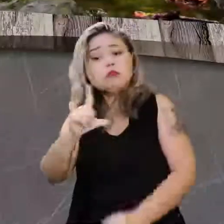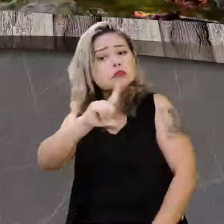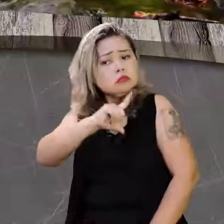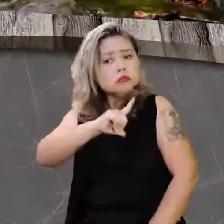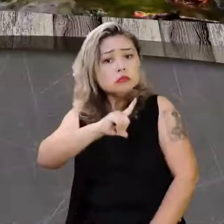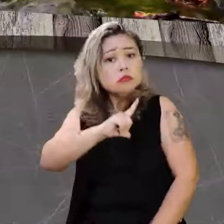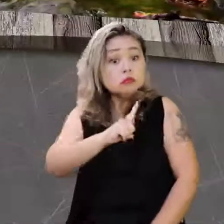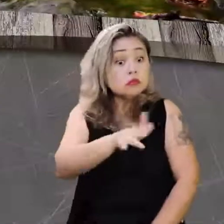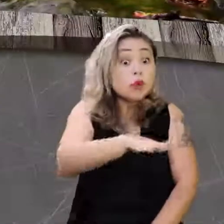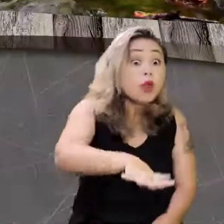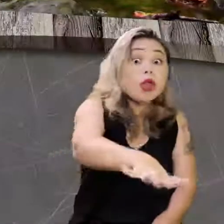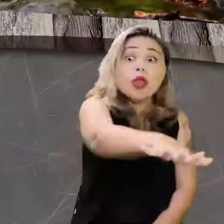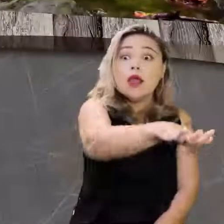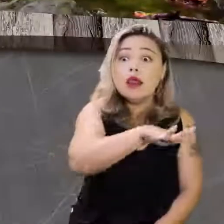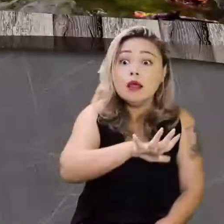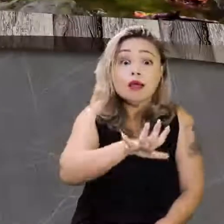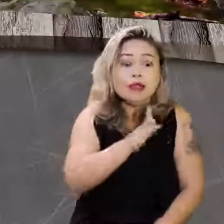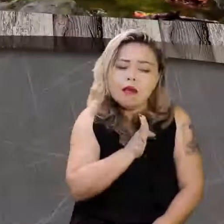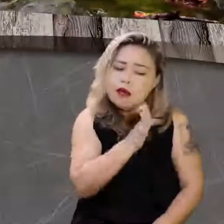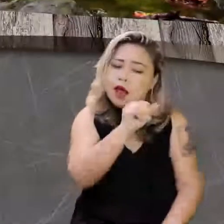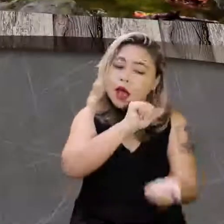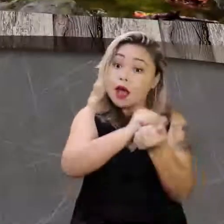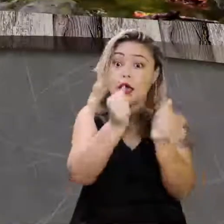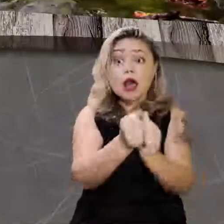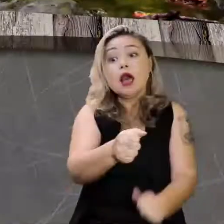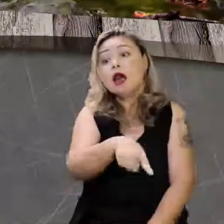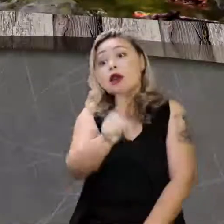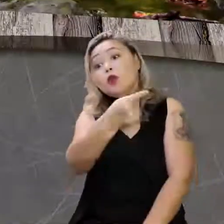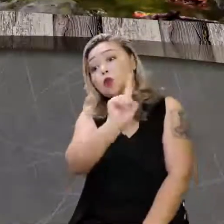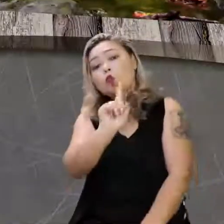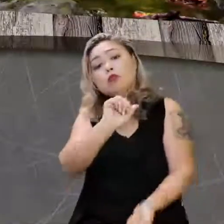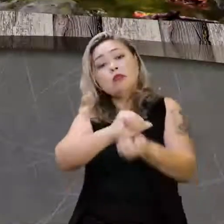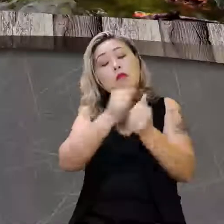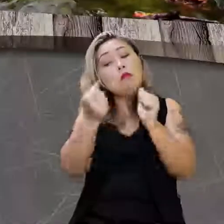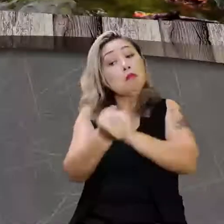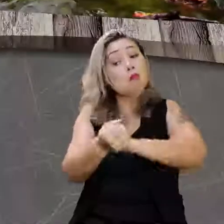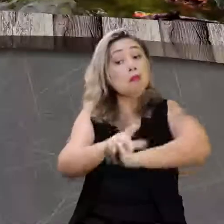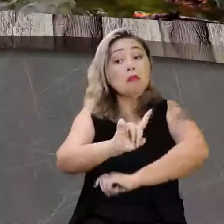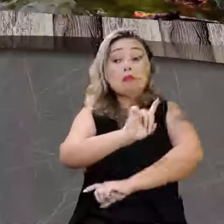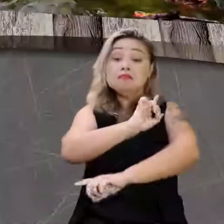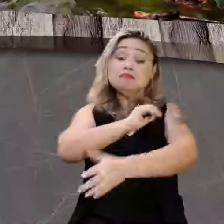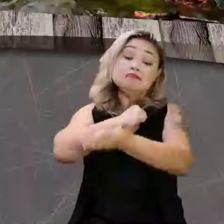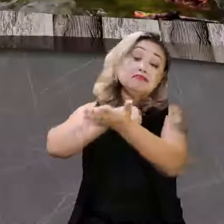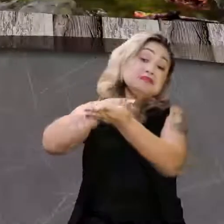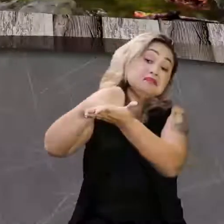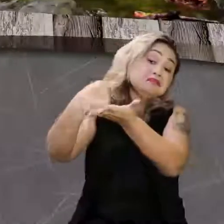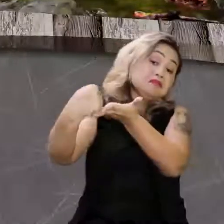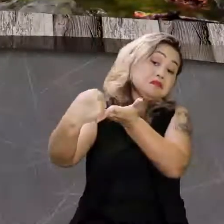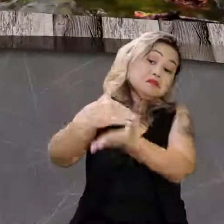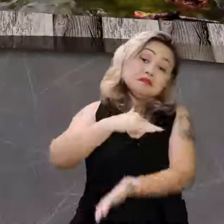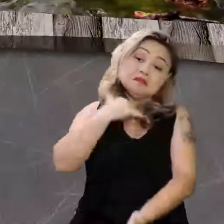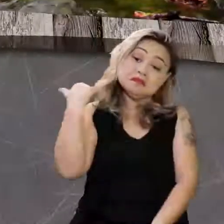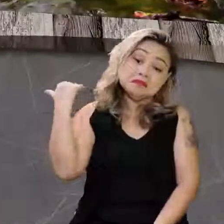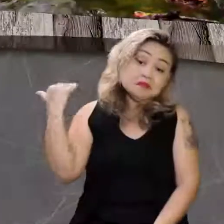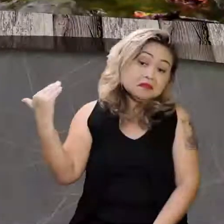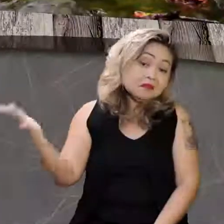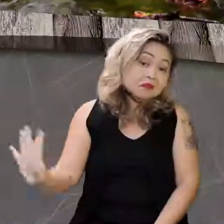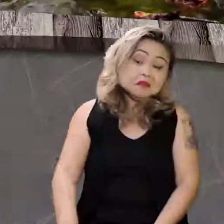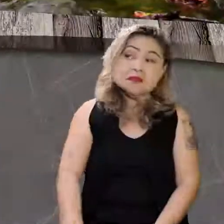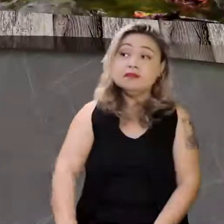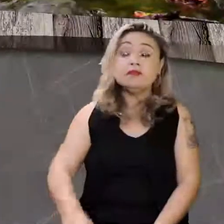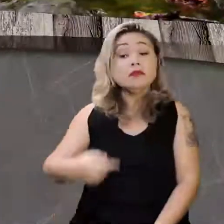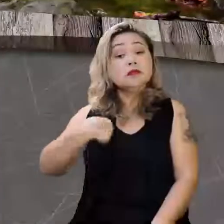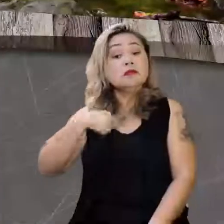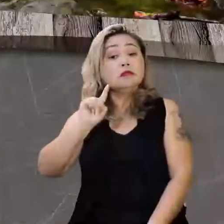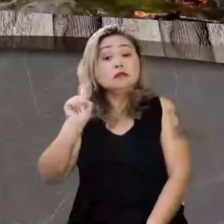adaptar porque eles estão naquele ambiente. Quem não se adapta, já era. Se eu